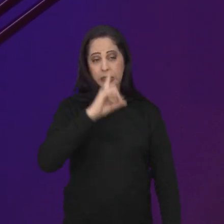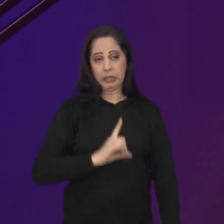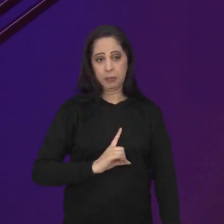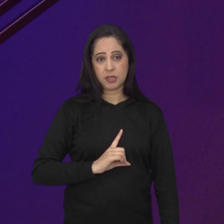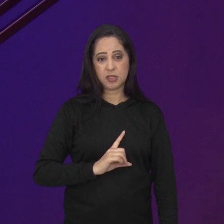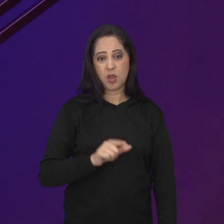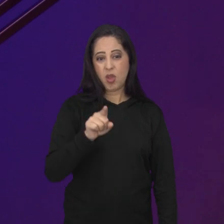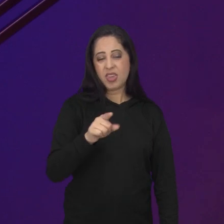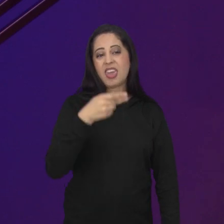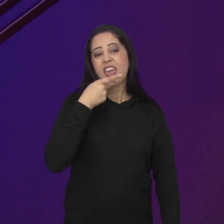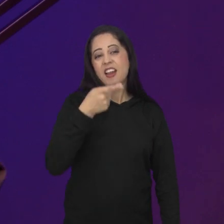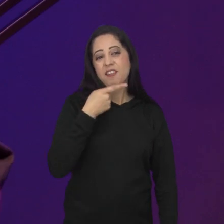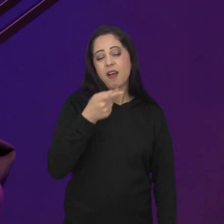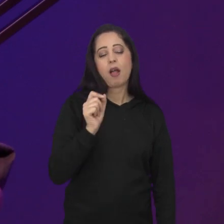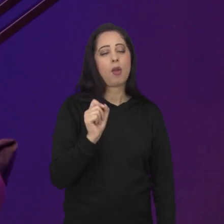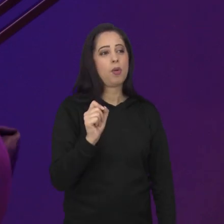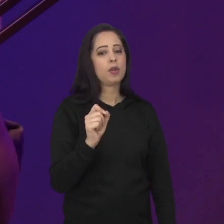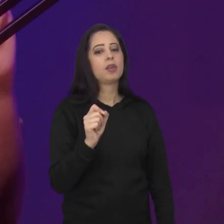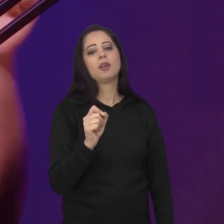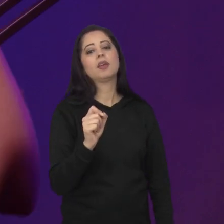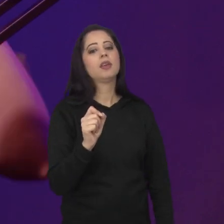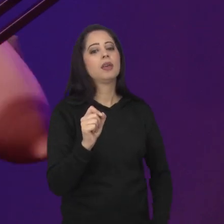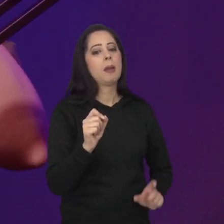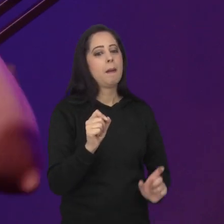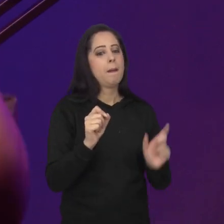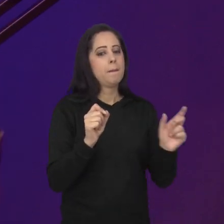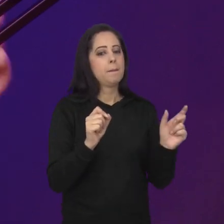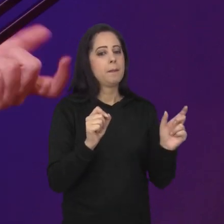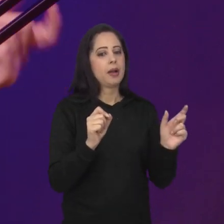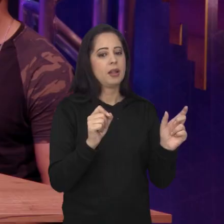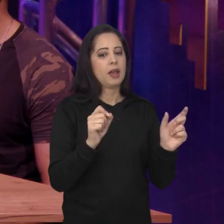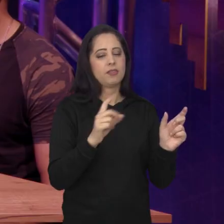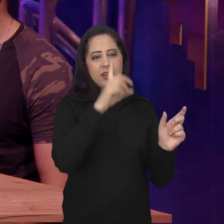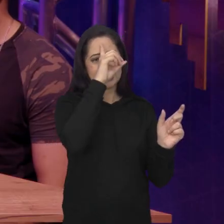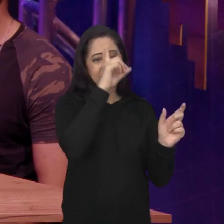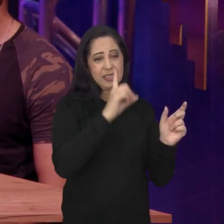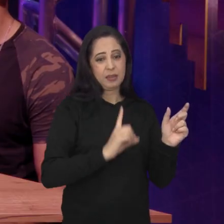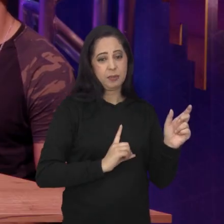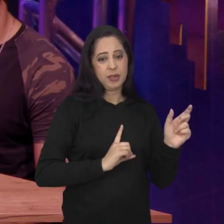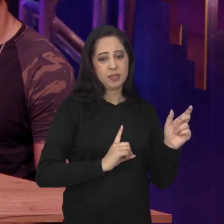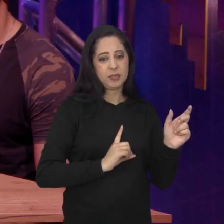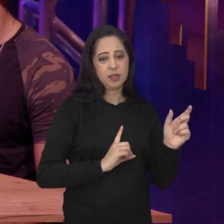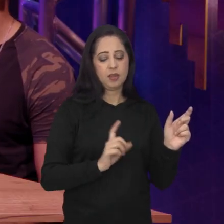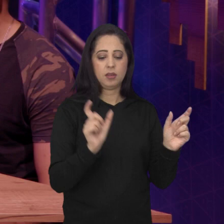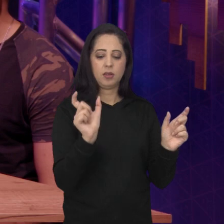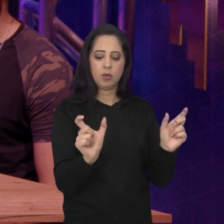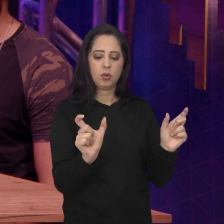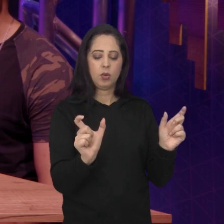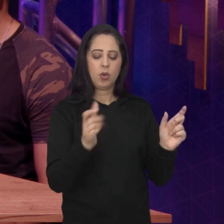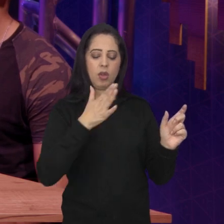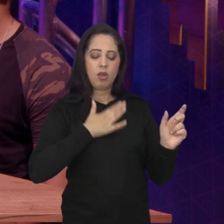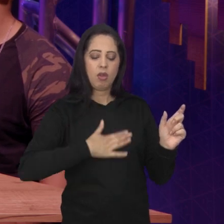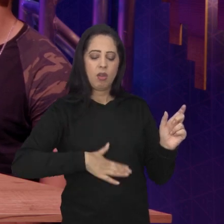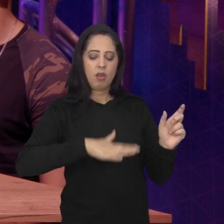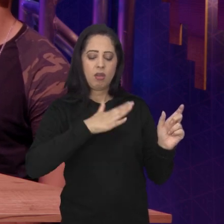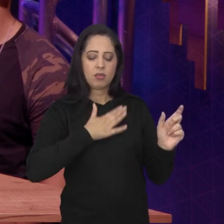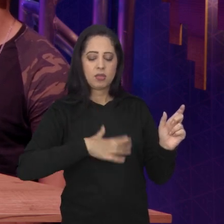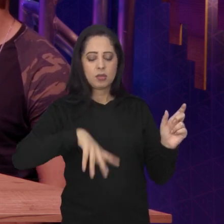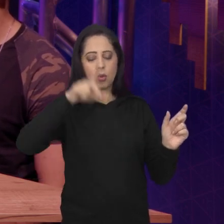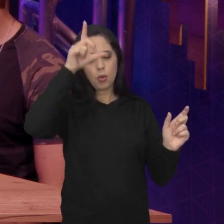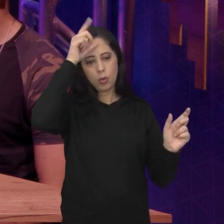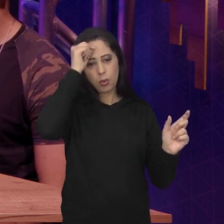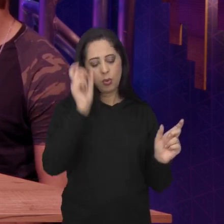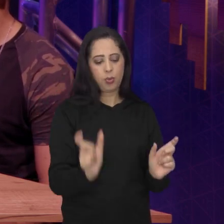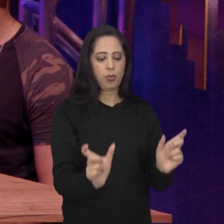estava falando sobre isso. E daí ele compara, né, em inglês, a palavra depressão com descanso, porque daí a gente